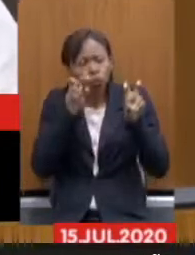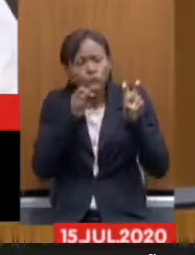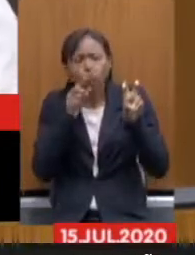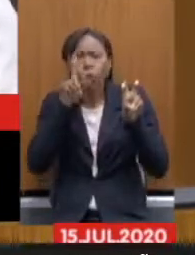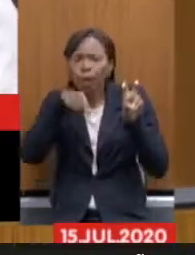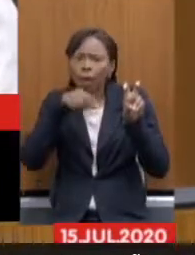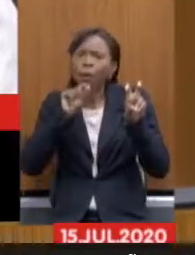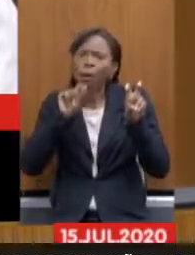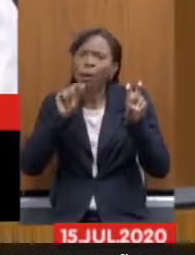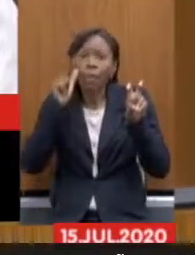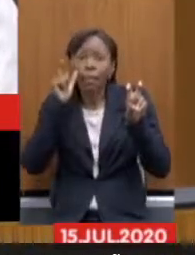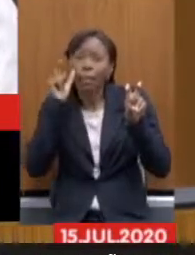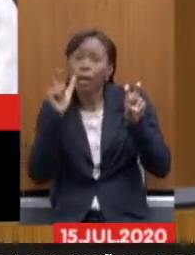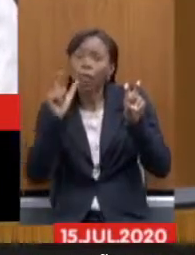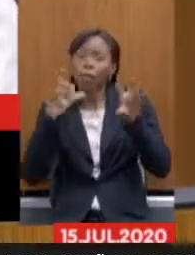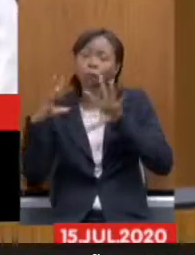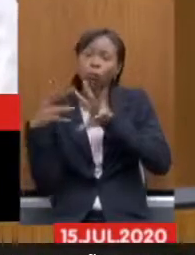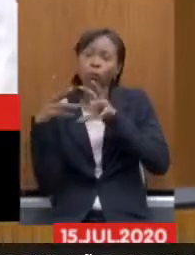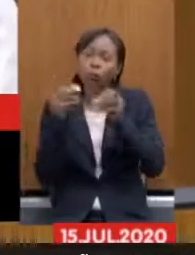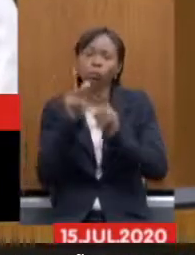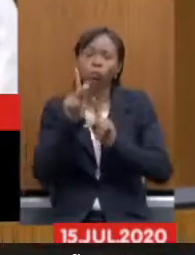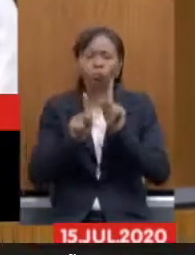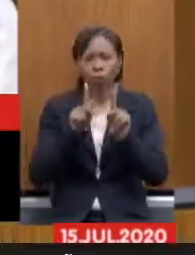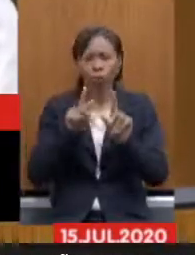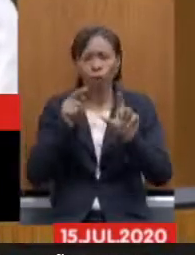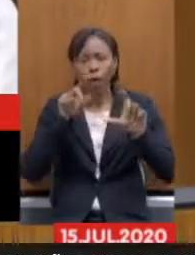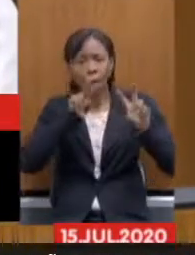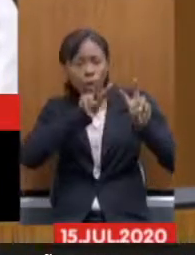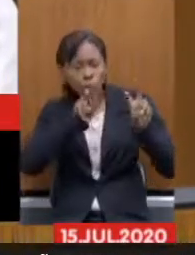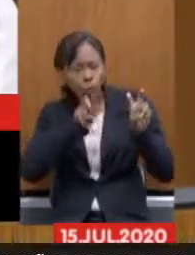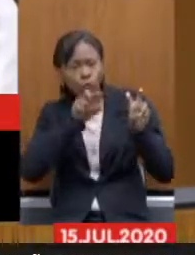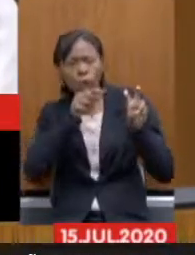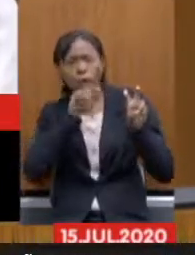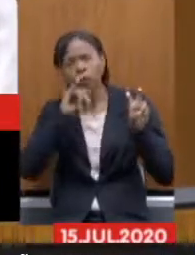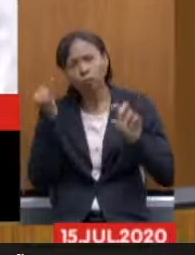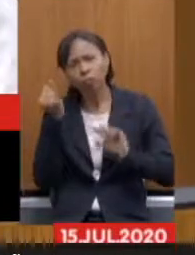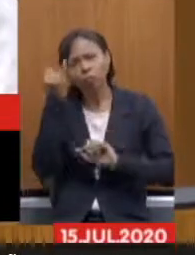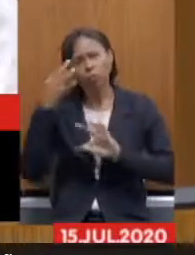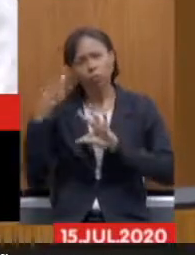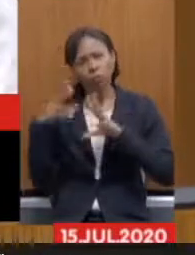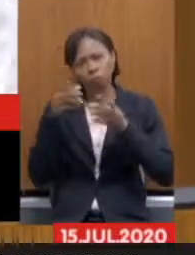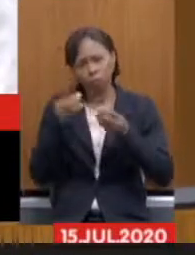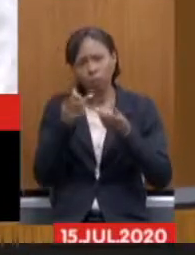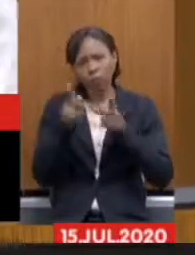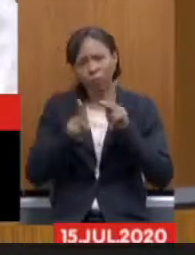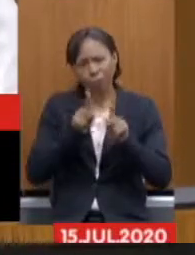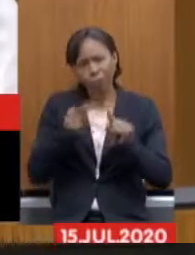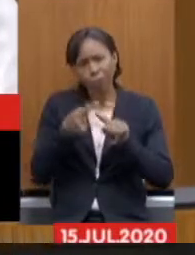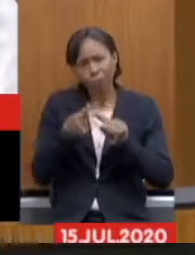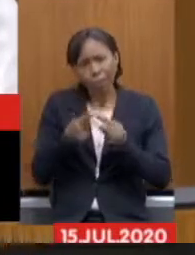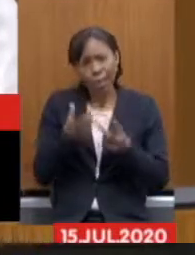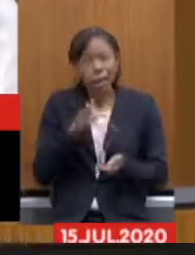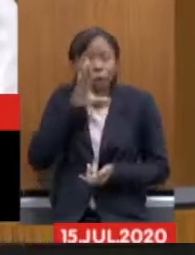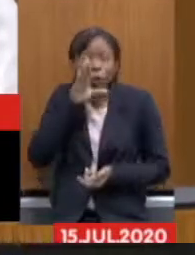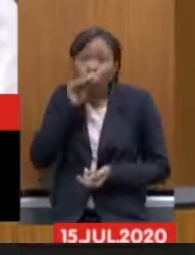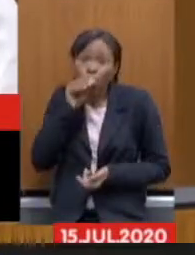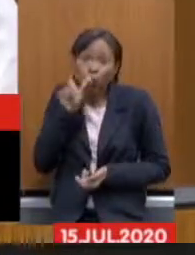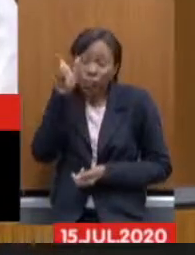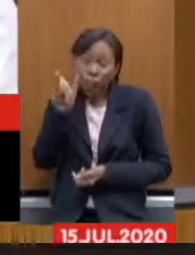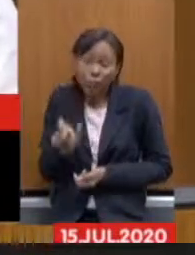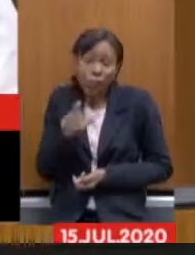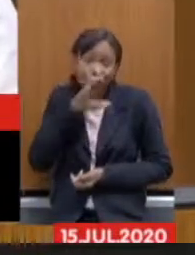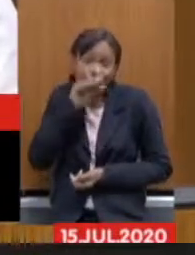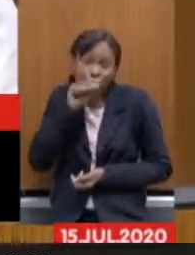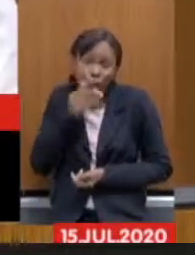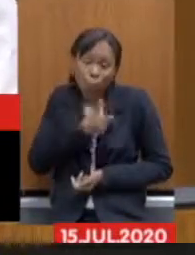todos né é um assunto que é importante para todos considerando que é o servidor público que faz o estado acontecer